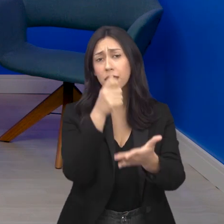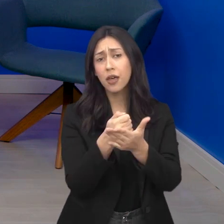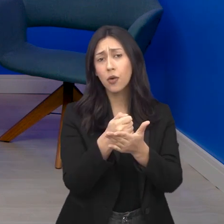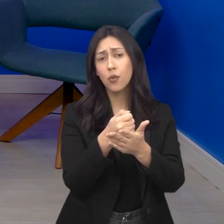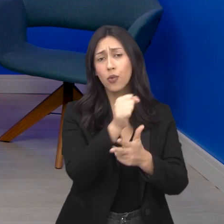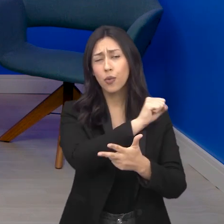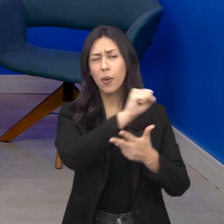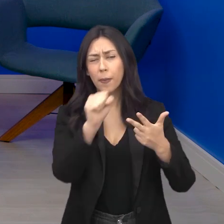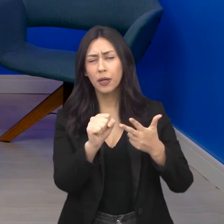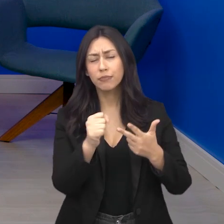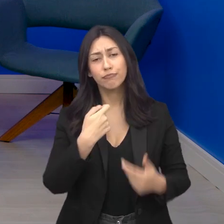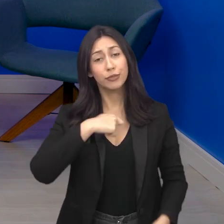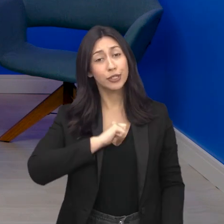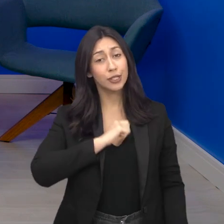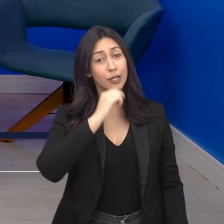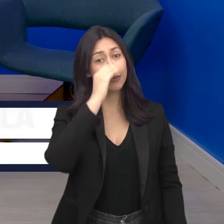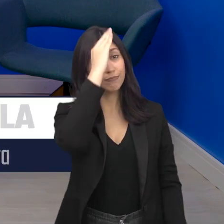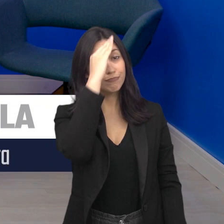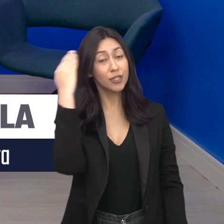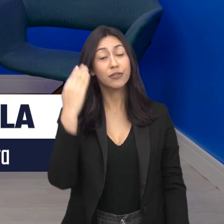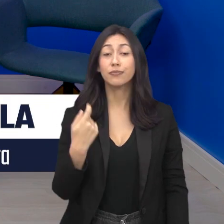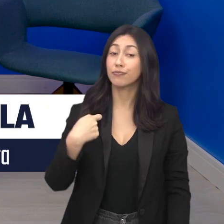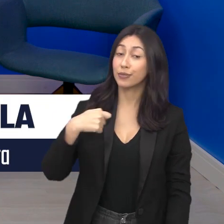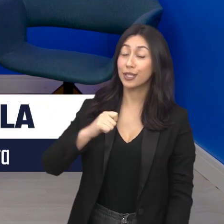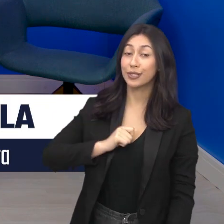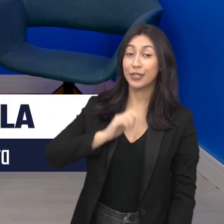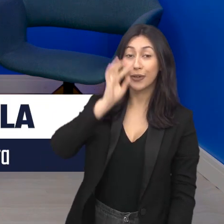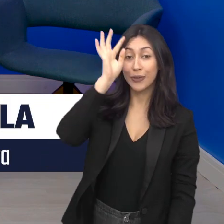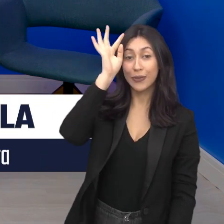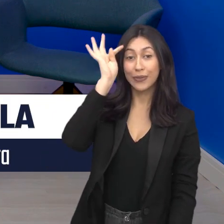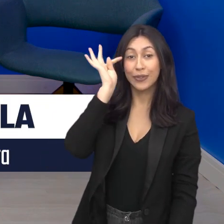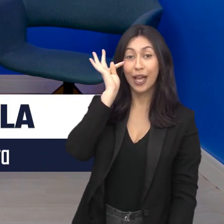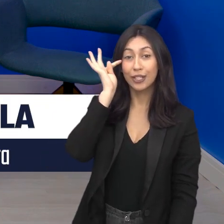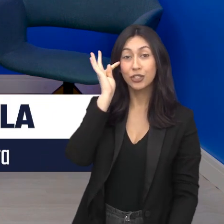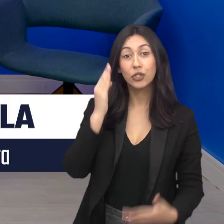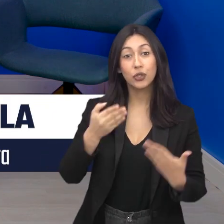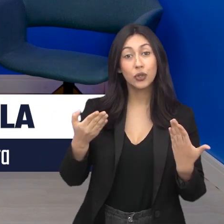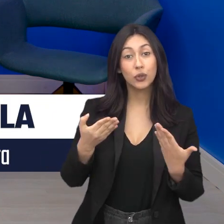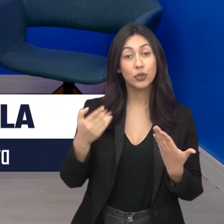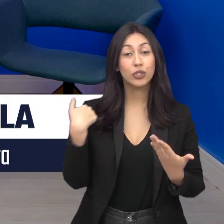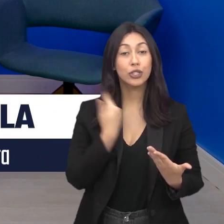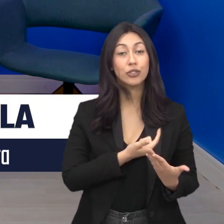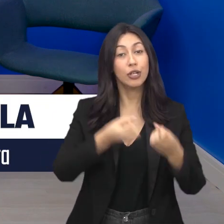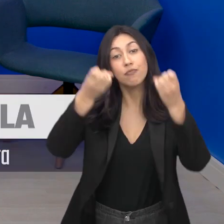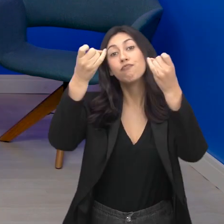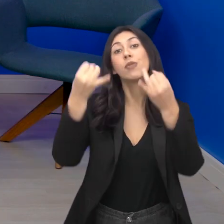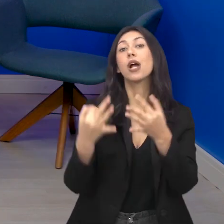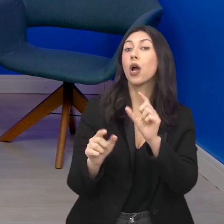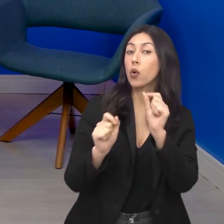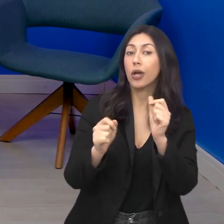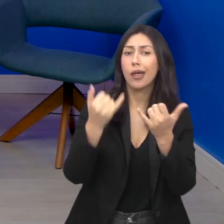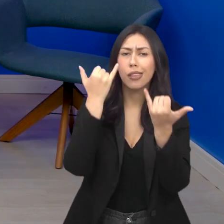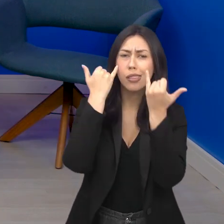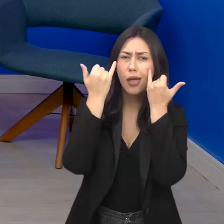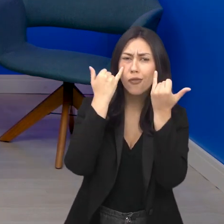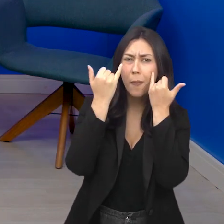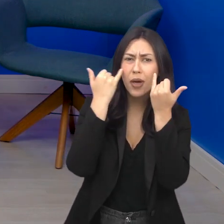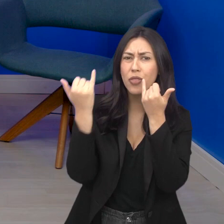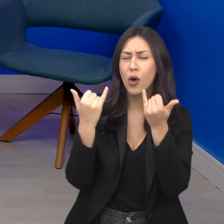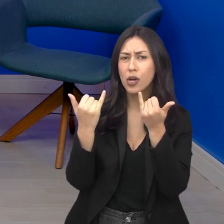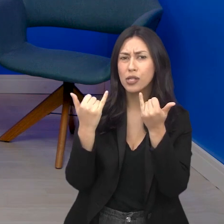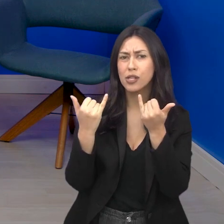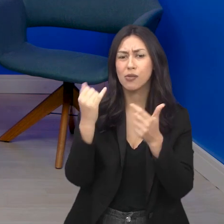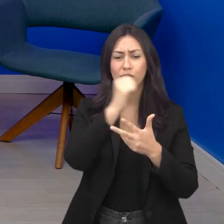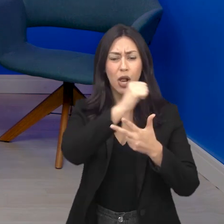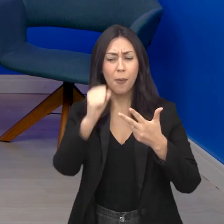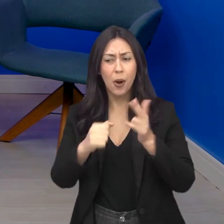poder público. Eu sou o Marvin Pinho. E eu sou a Tati Vilela, e no programa de hoje a gente vai falar sobre a transparência nos trabalhos